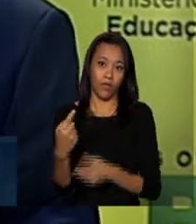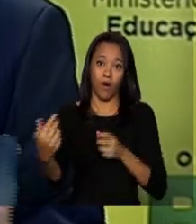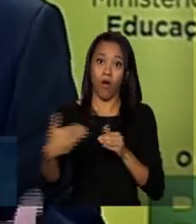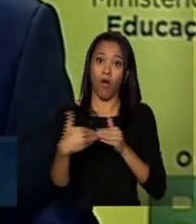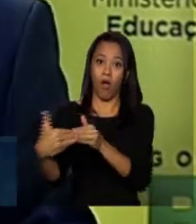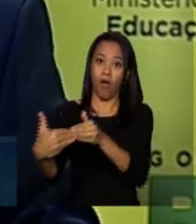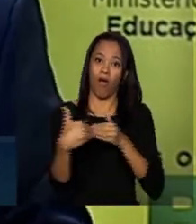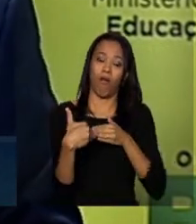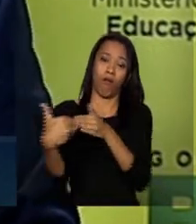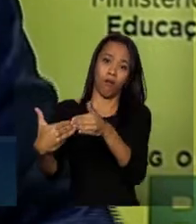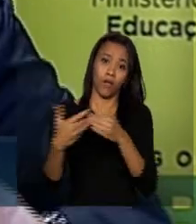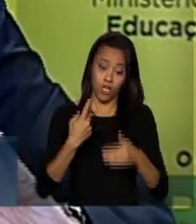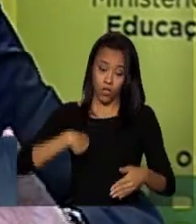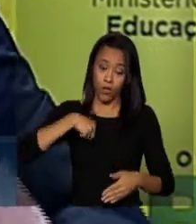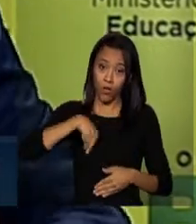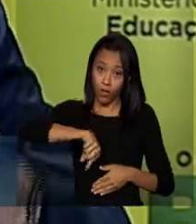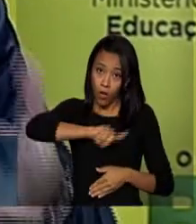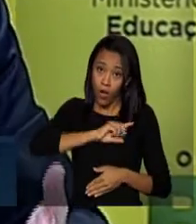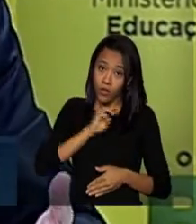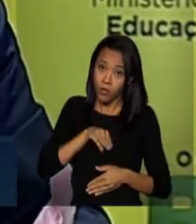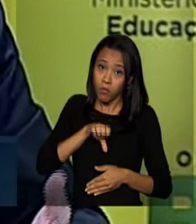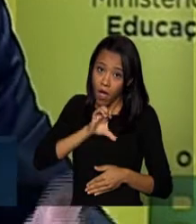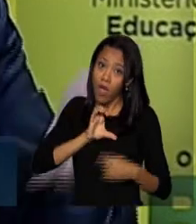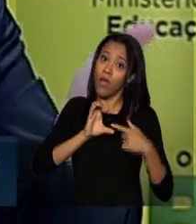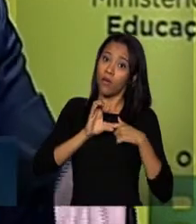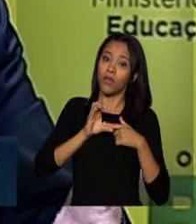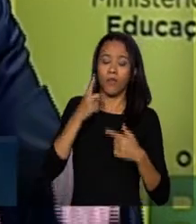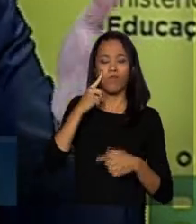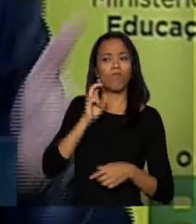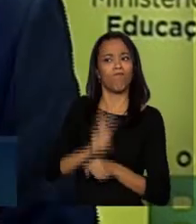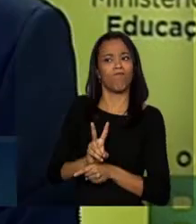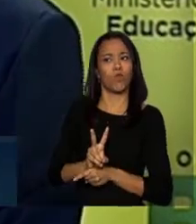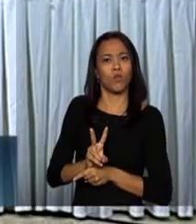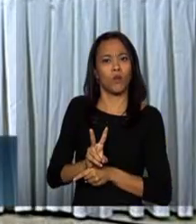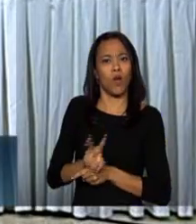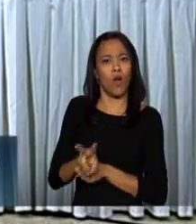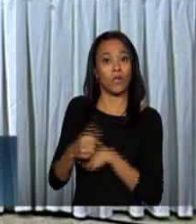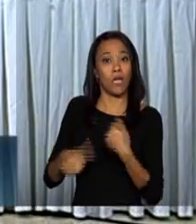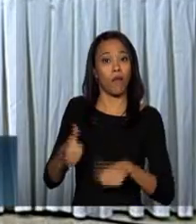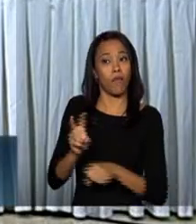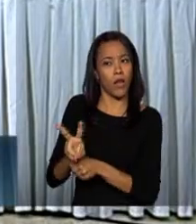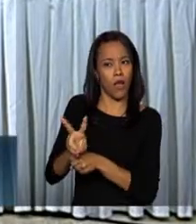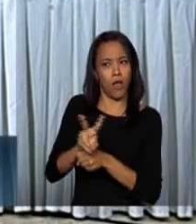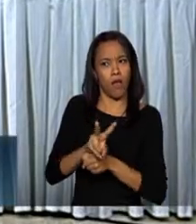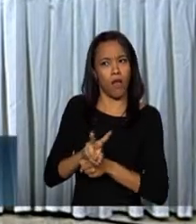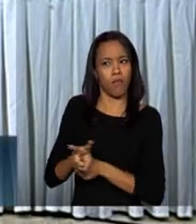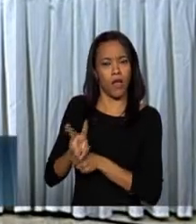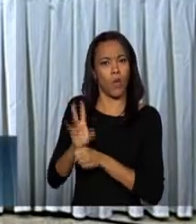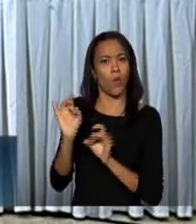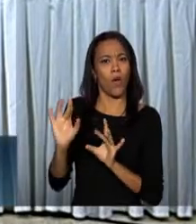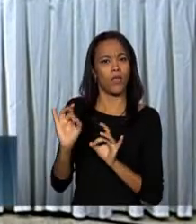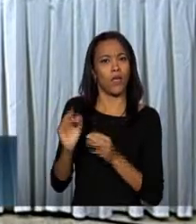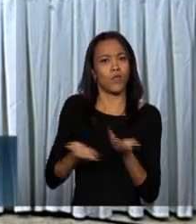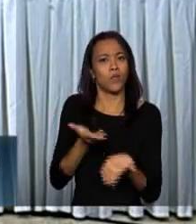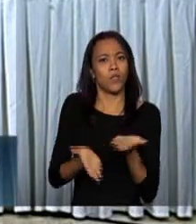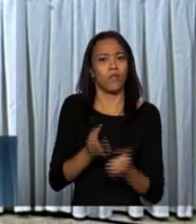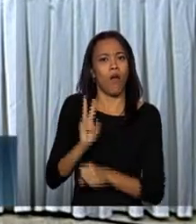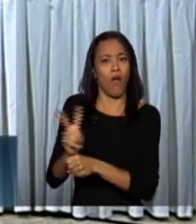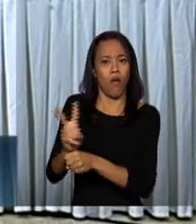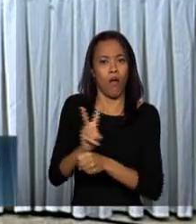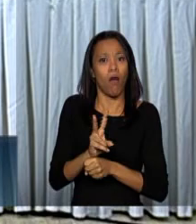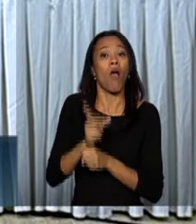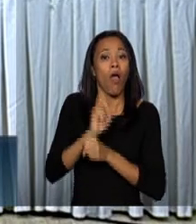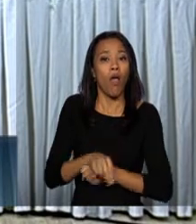da Saúde, Ministério da Educação, participamos na medida em que nós vamos monitorar, né, pelo sistema de avaliação qualidade. E tem uma outra coisa